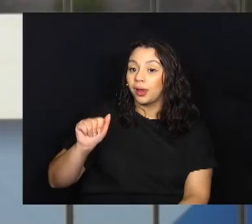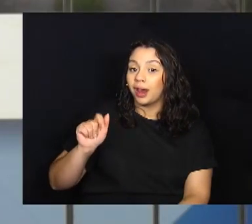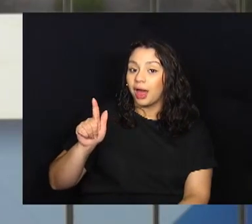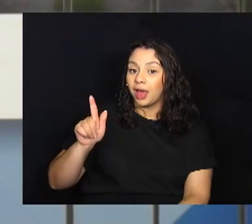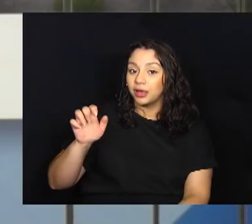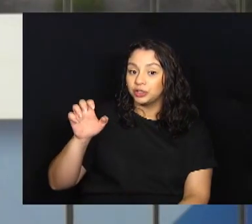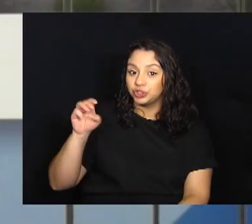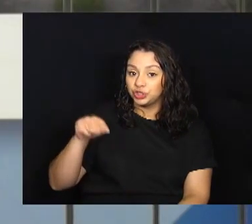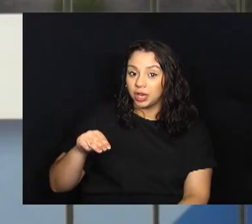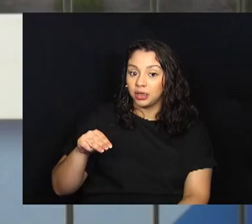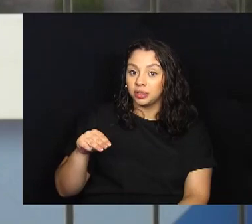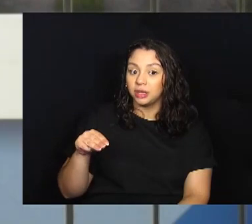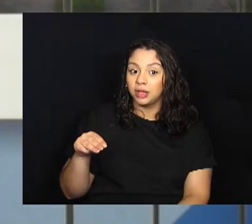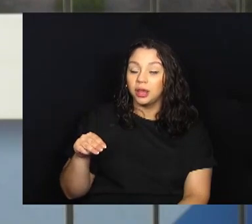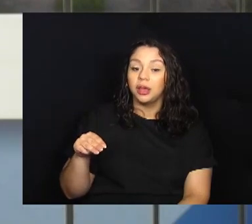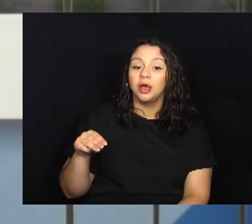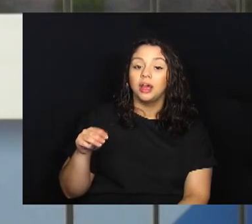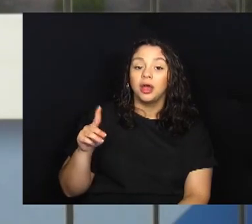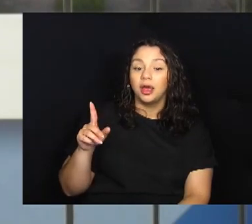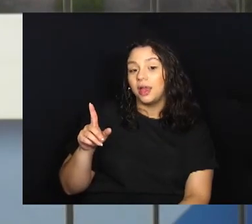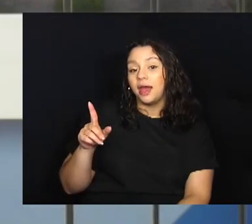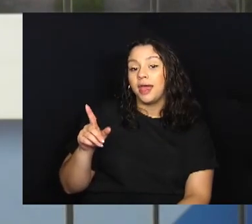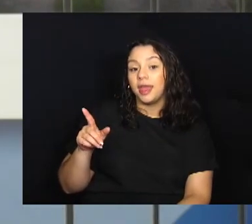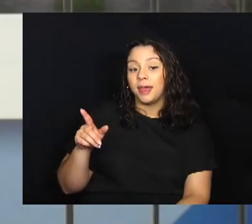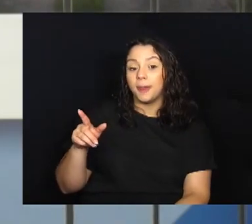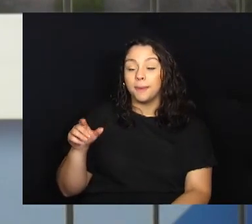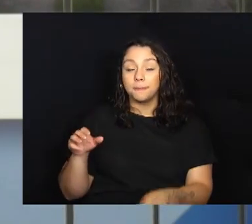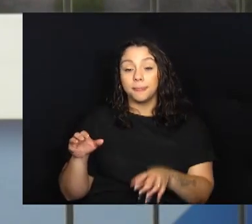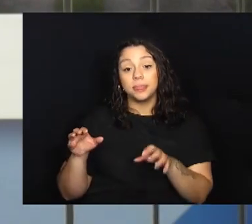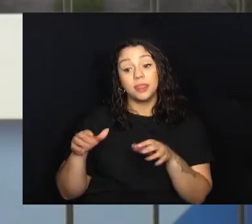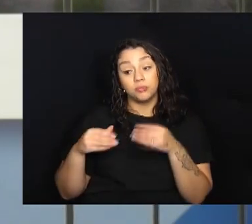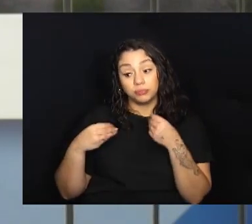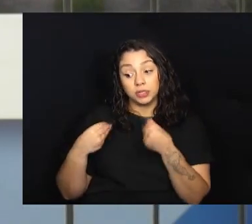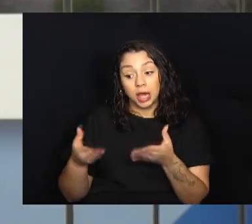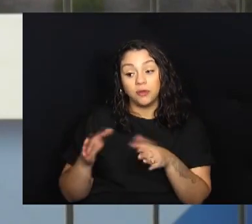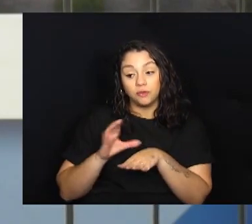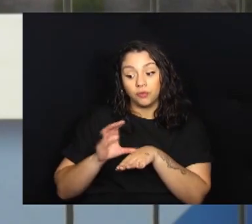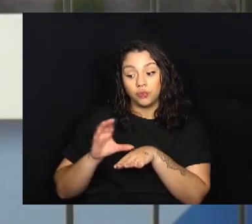acompanham mulheres grávidas e puérperas, já fazem